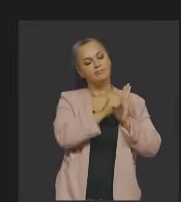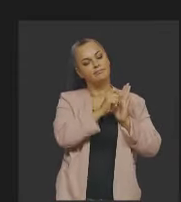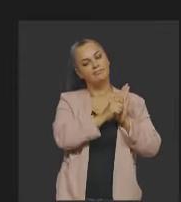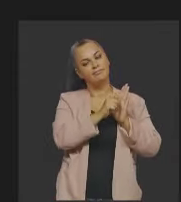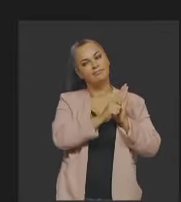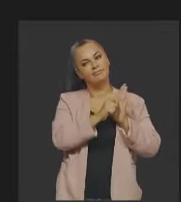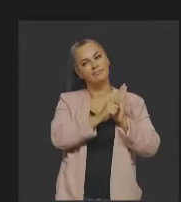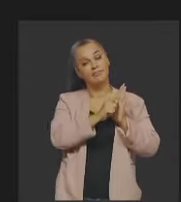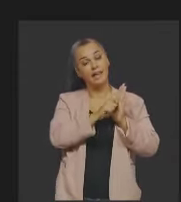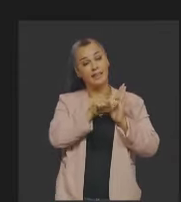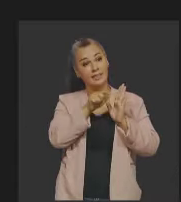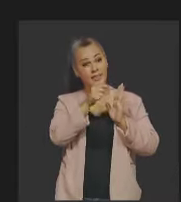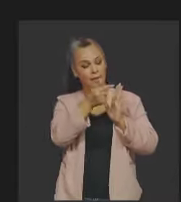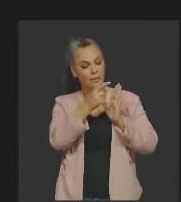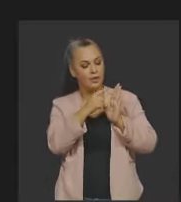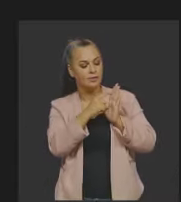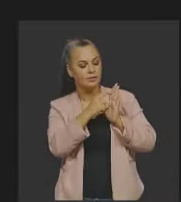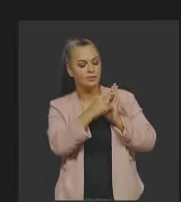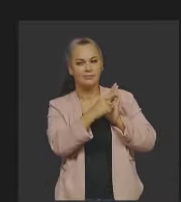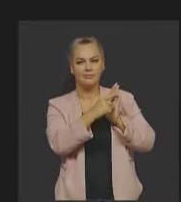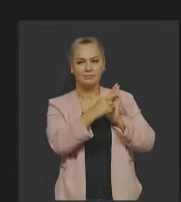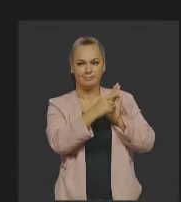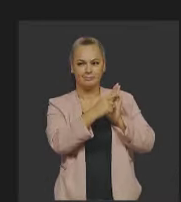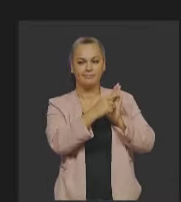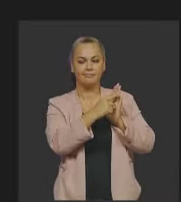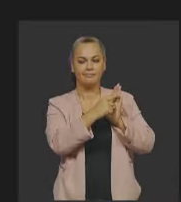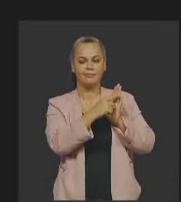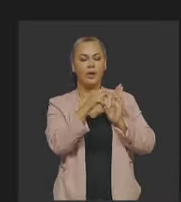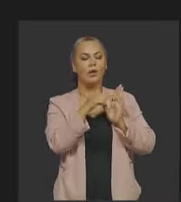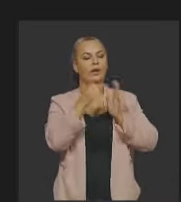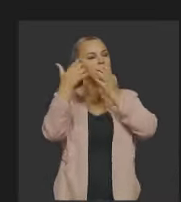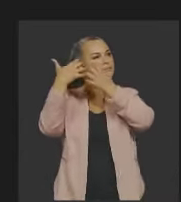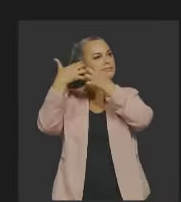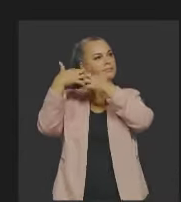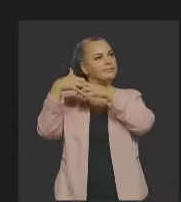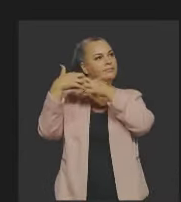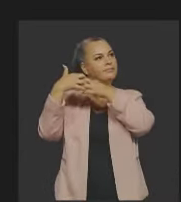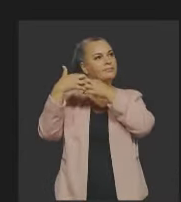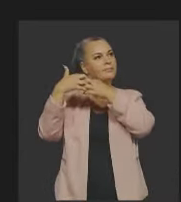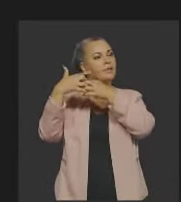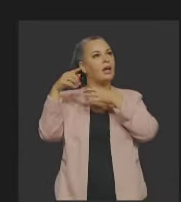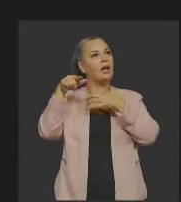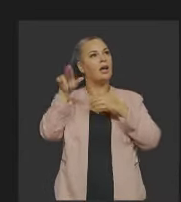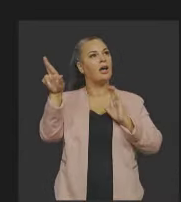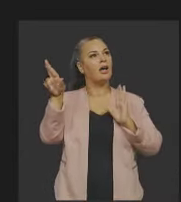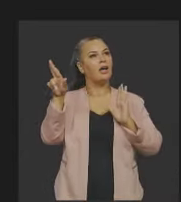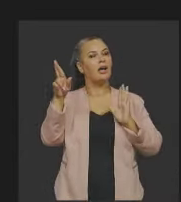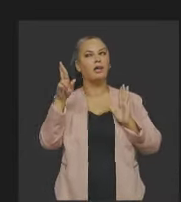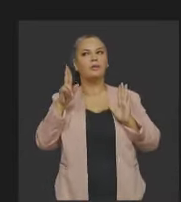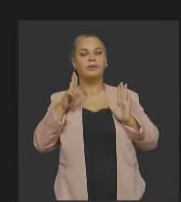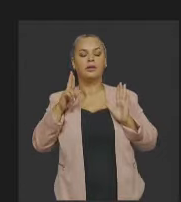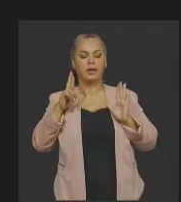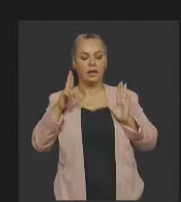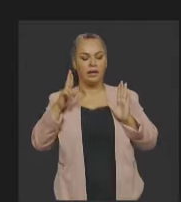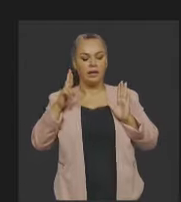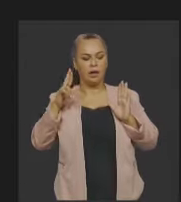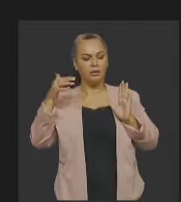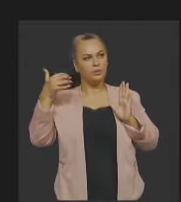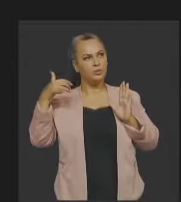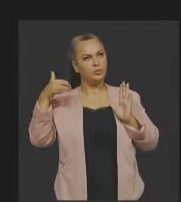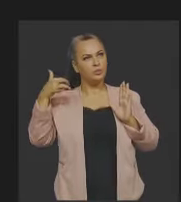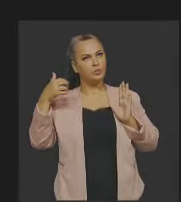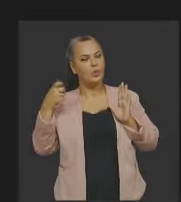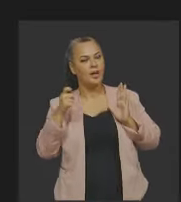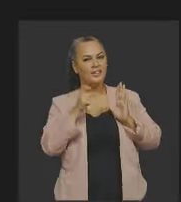e escreva um parágrafo, refletindo sobre as respostas da pessoa